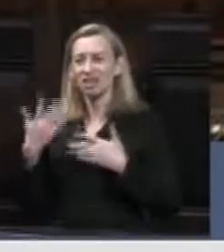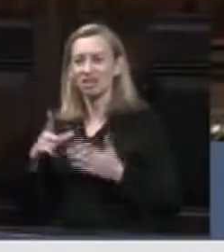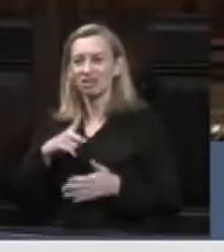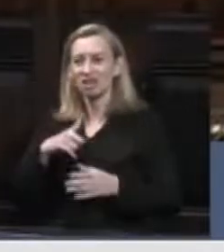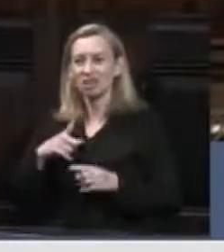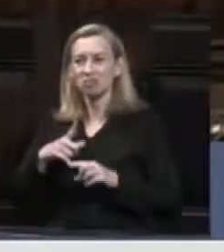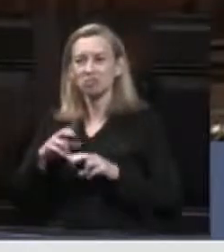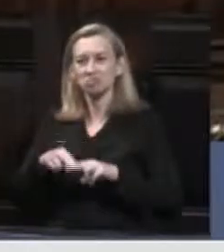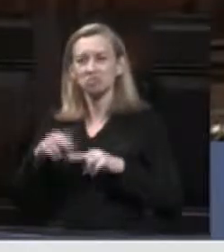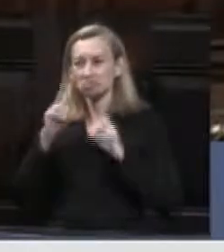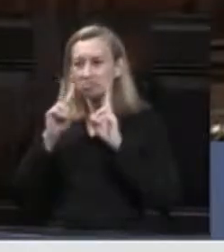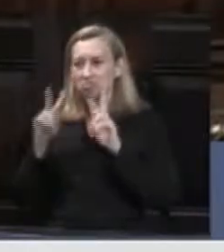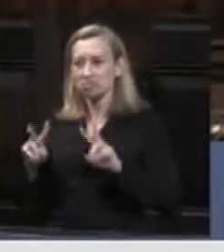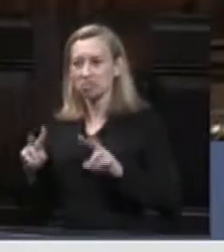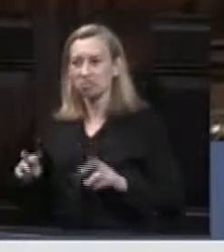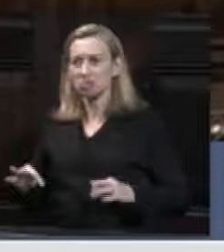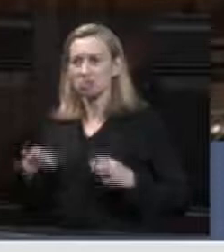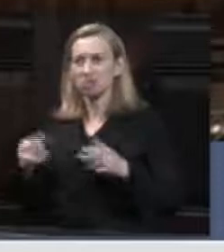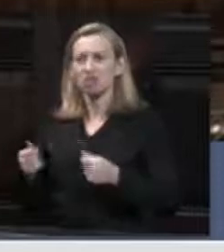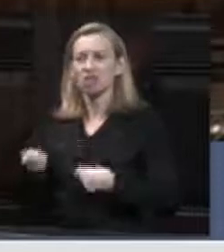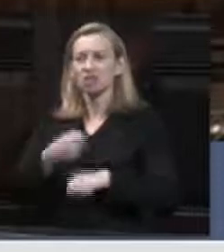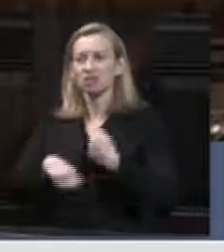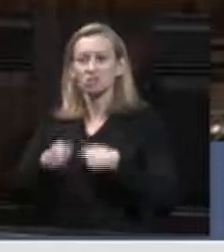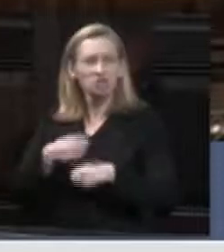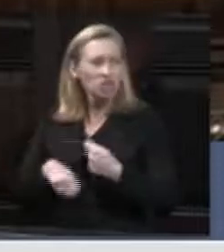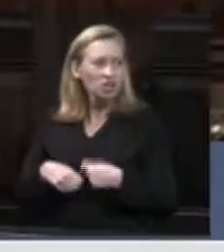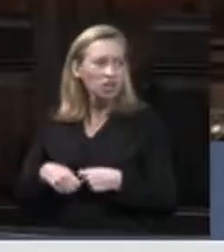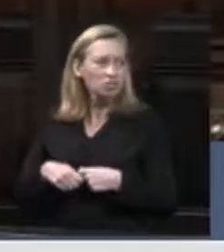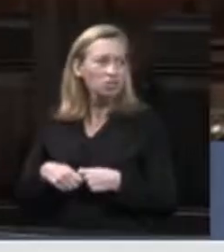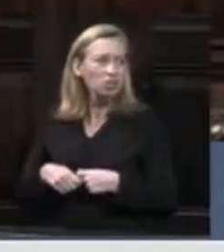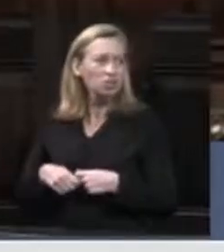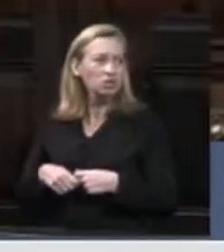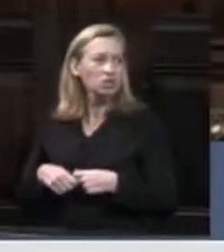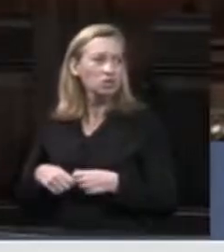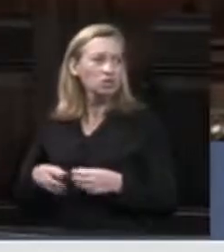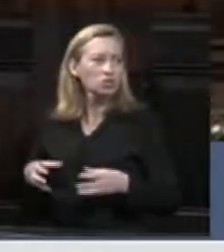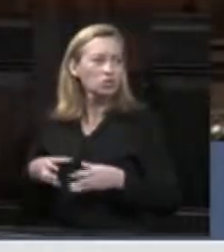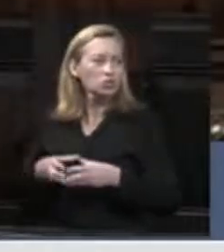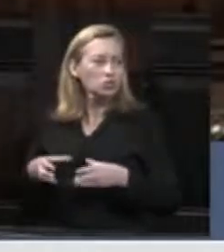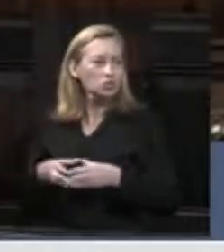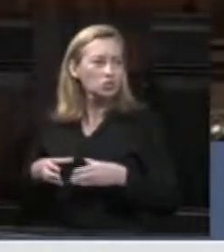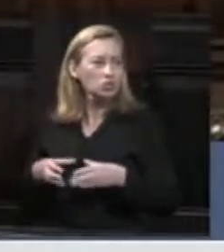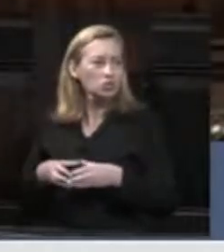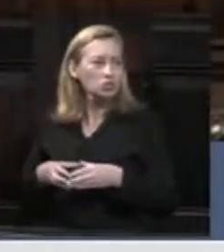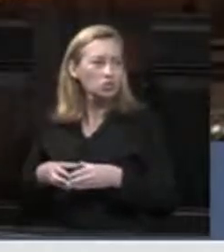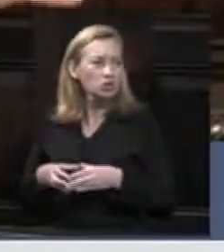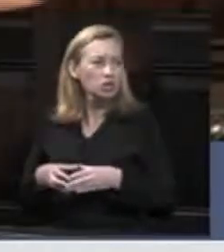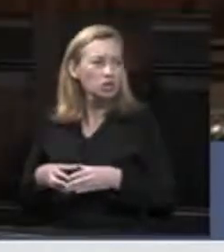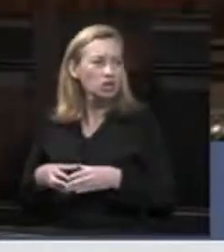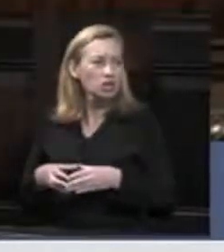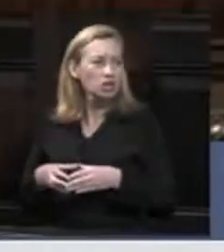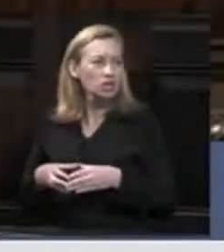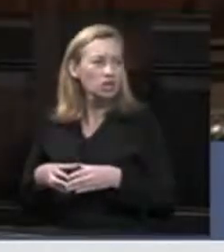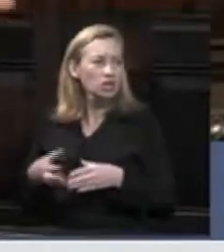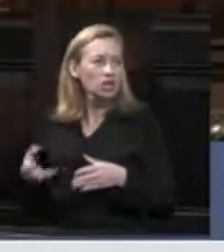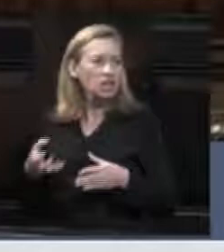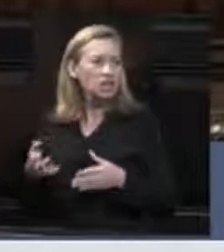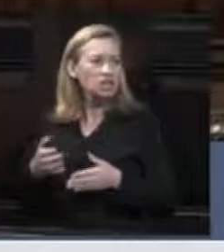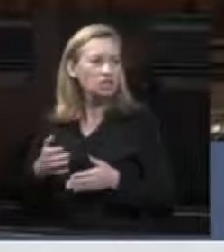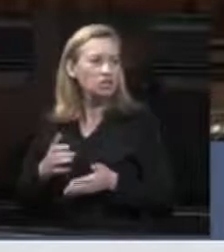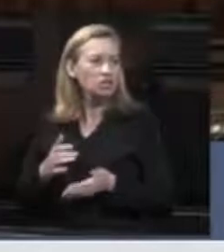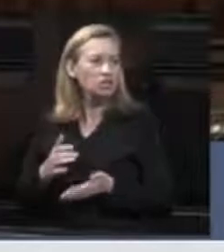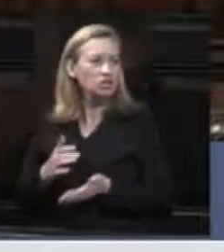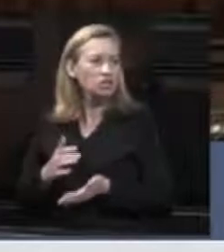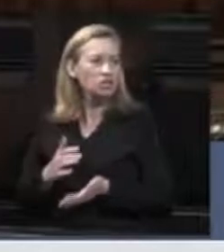brasileiro, controlado por uma quadrilha, todo o desmonte daquilo que a gente pudesse